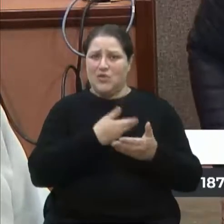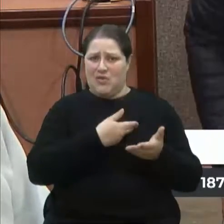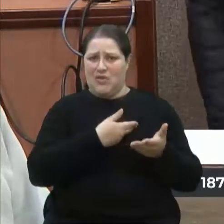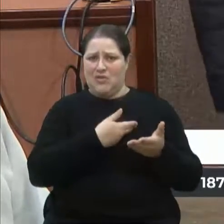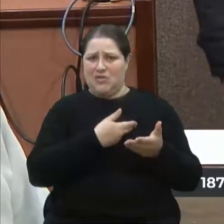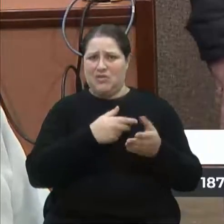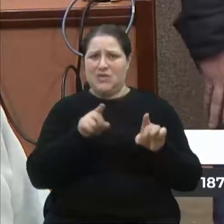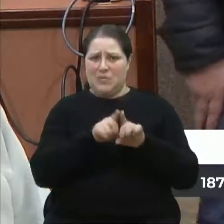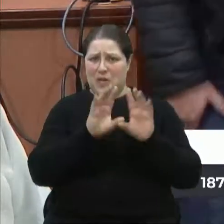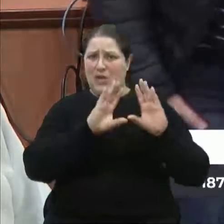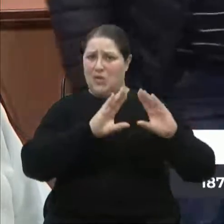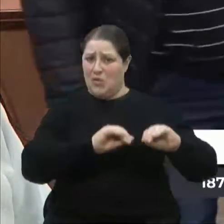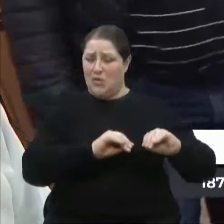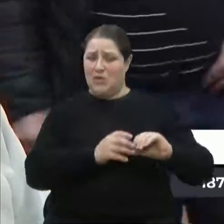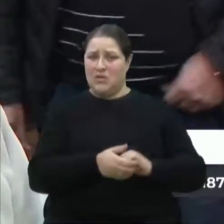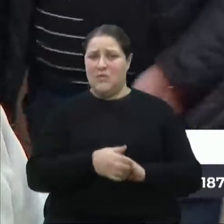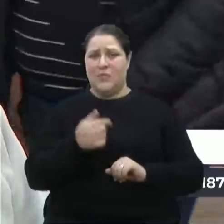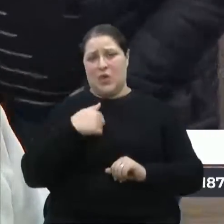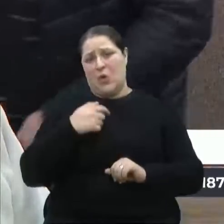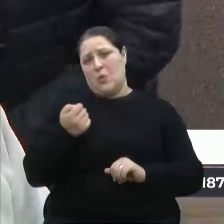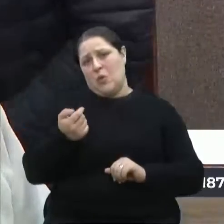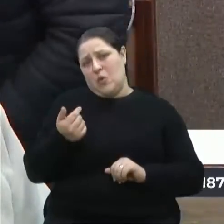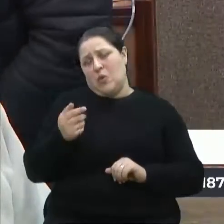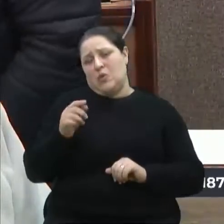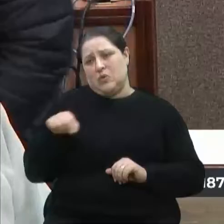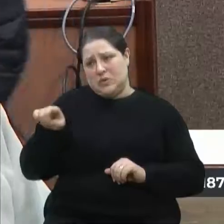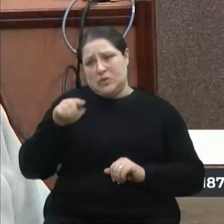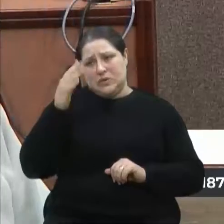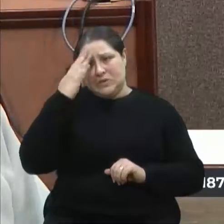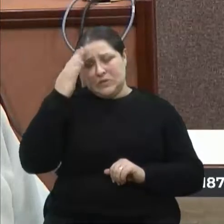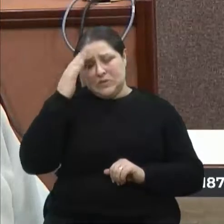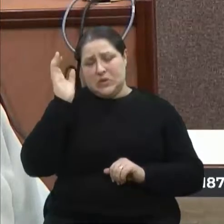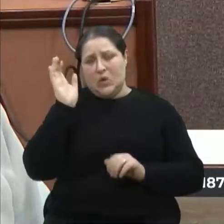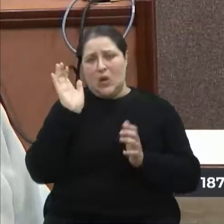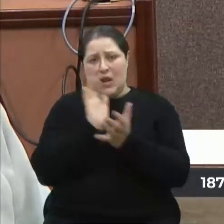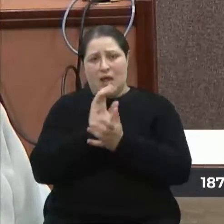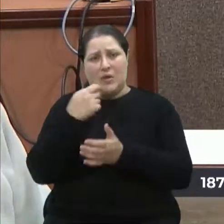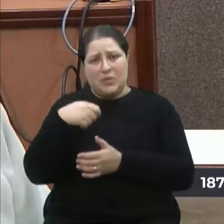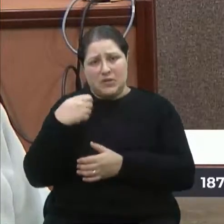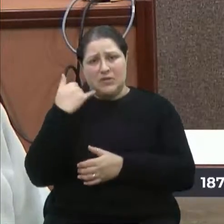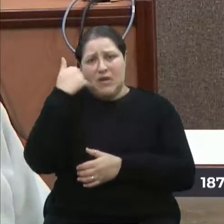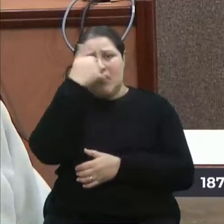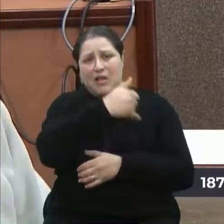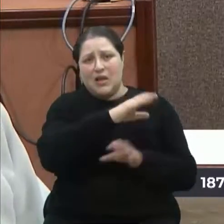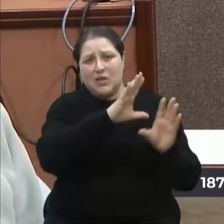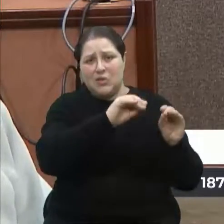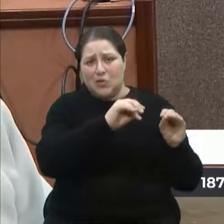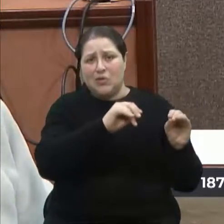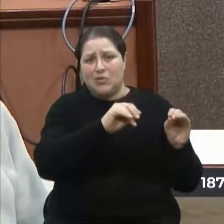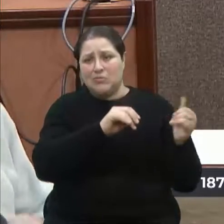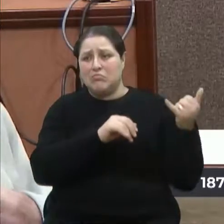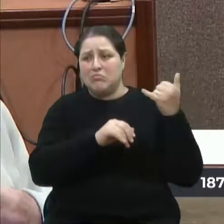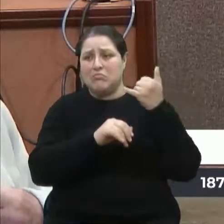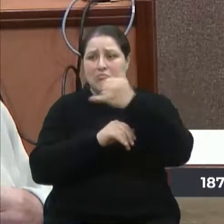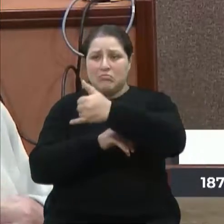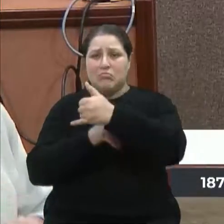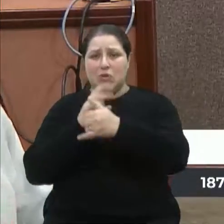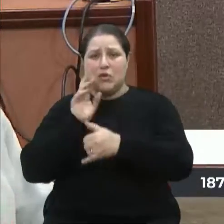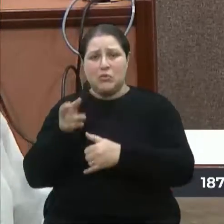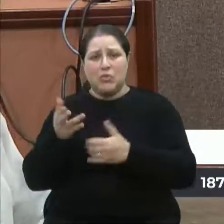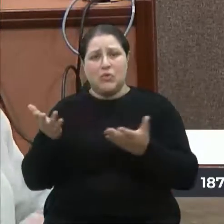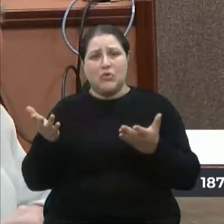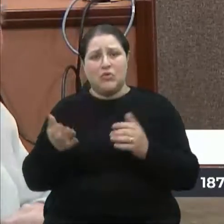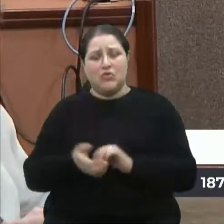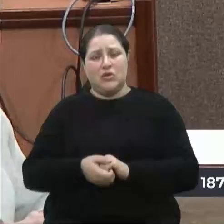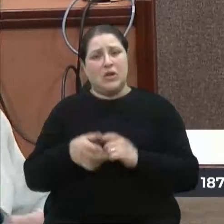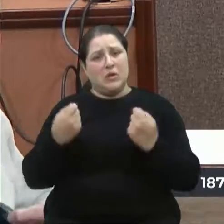noite, né? Eu faço pouco isso, mas sei de vários colegas que precisam e acabam ligando à noite e são atendidos, enfim. Então, a gente precisa